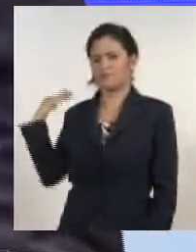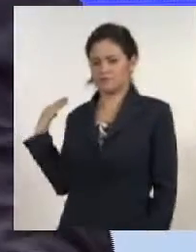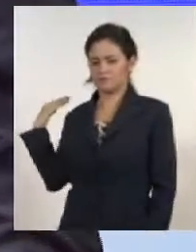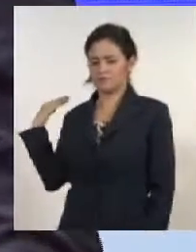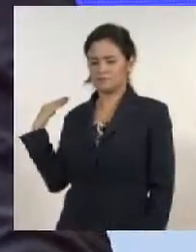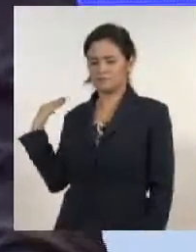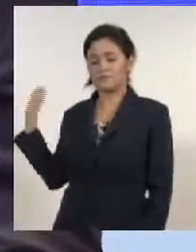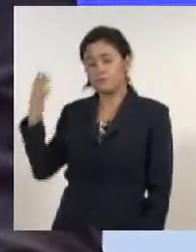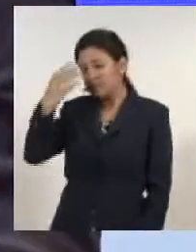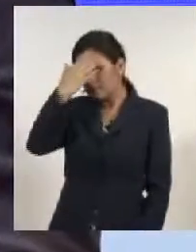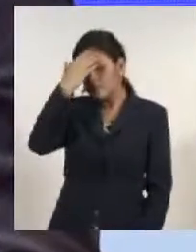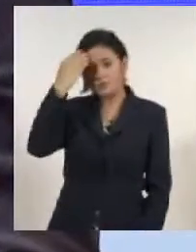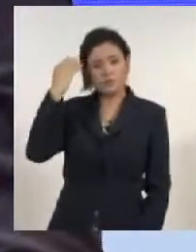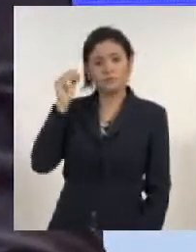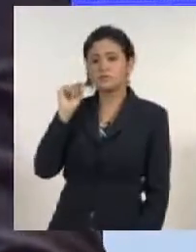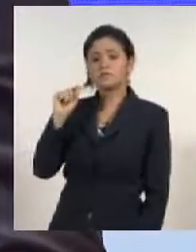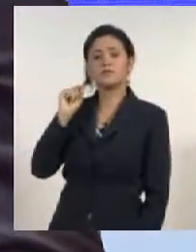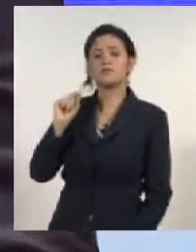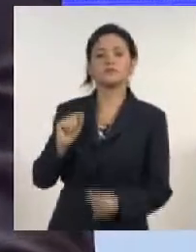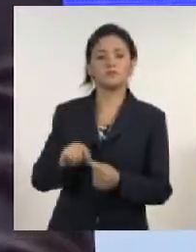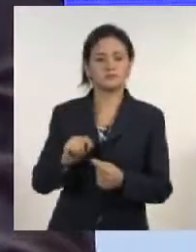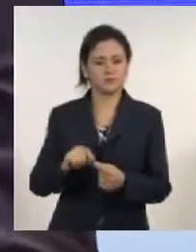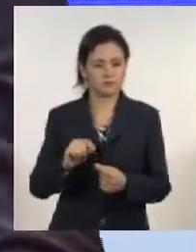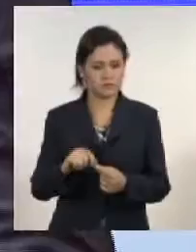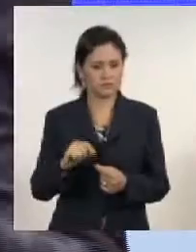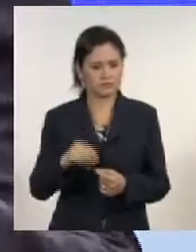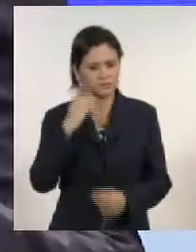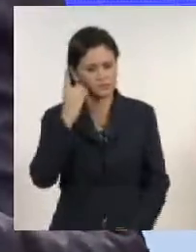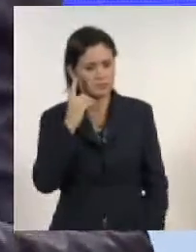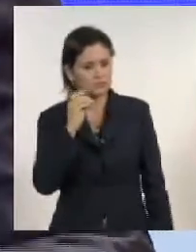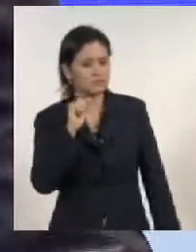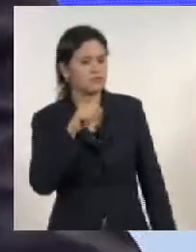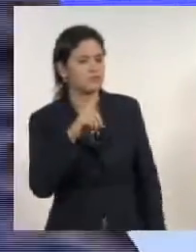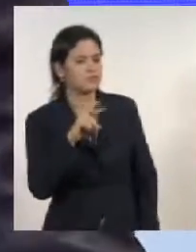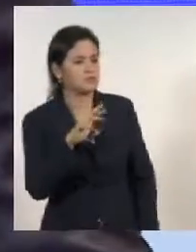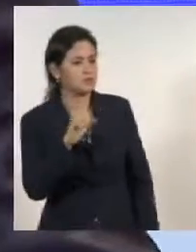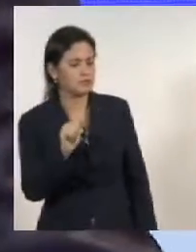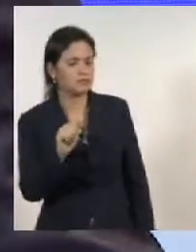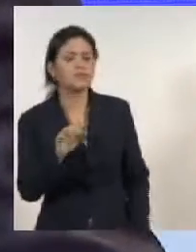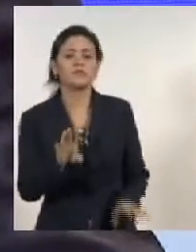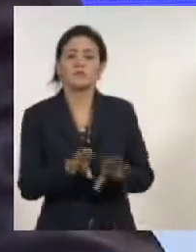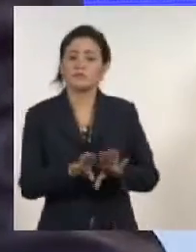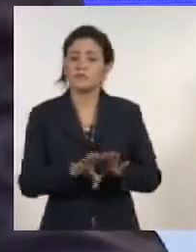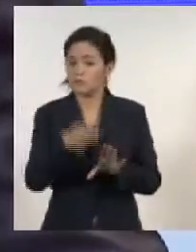se esqueceu do que fez, deputado André, e do que não fez.